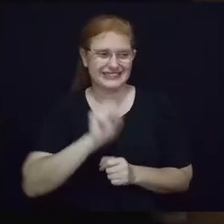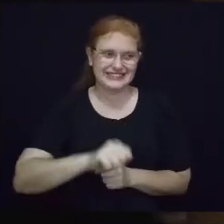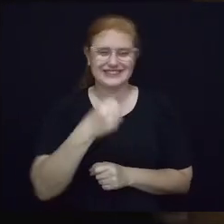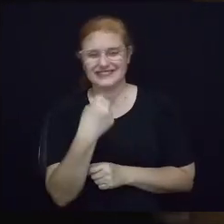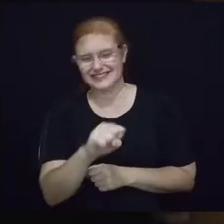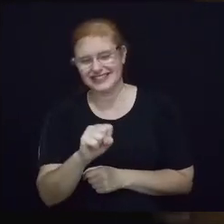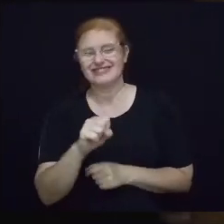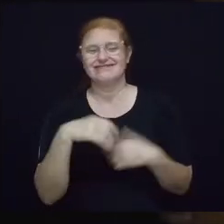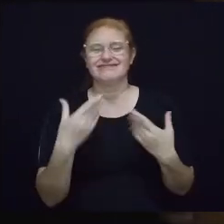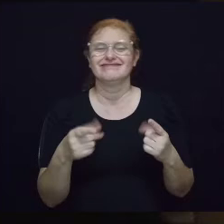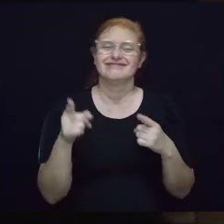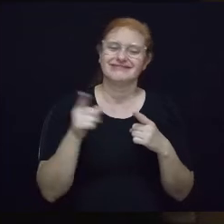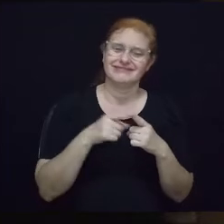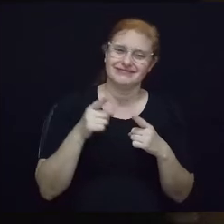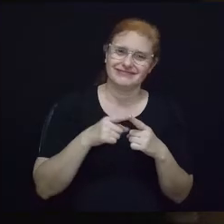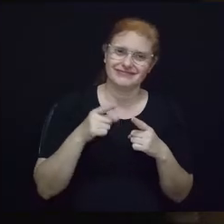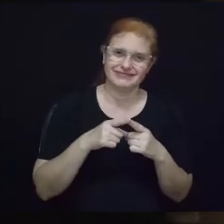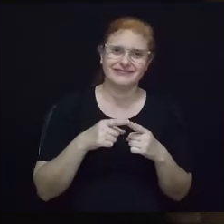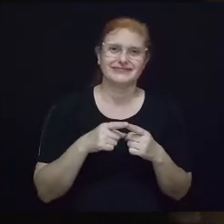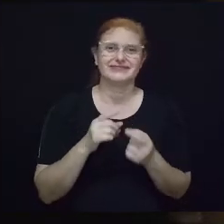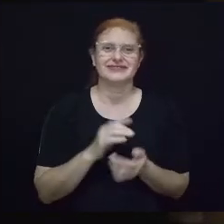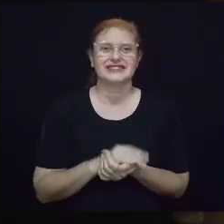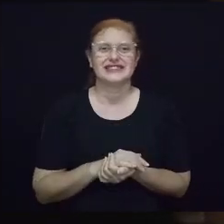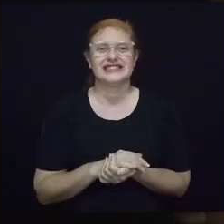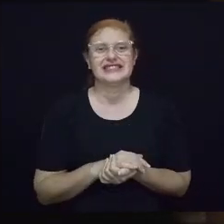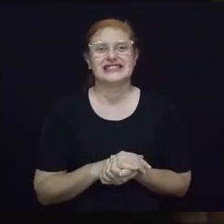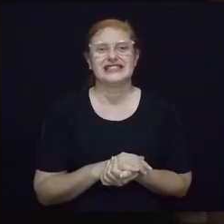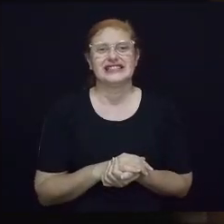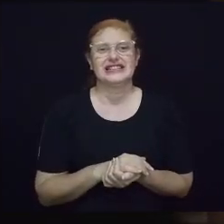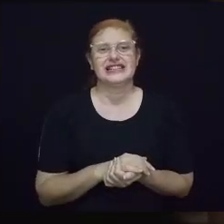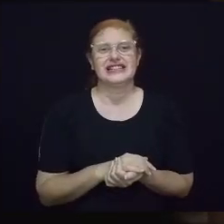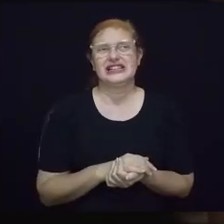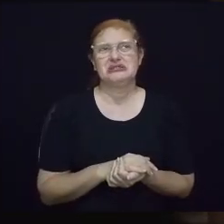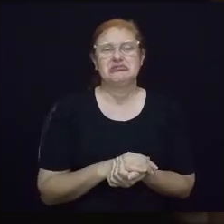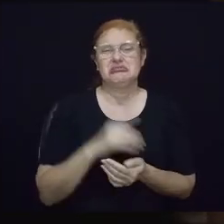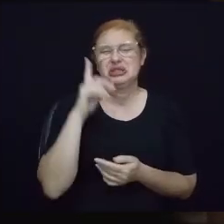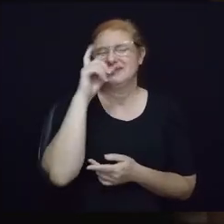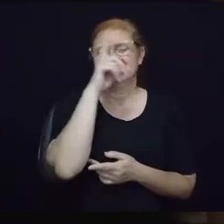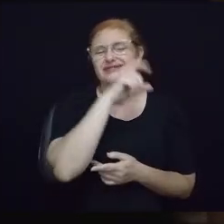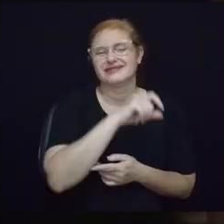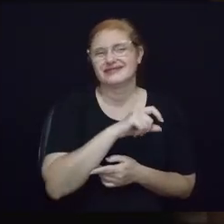tipo de imprevisto cada vez fica mais raro, assim, né?